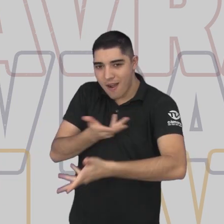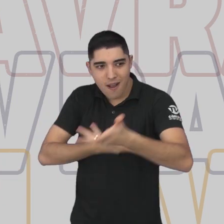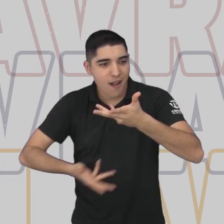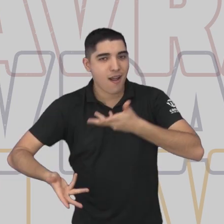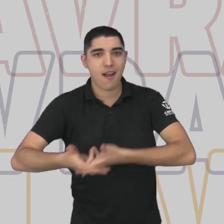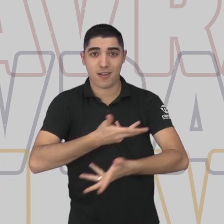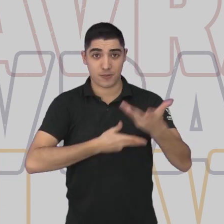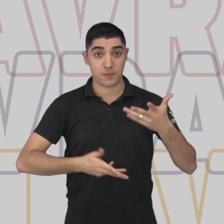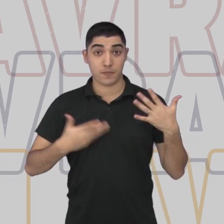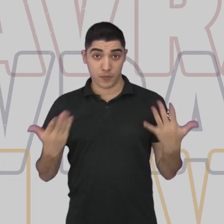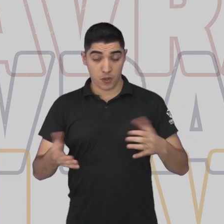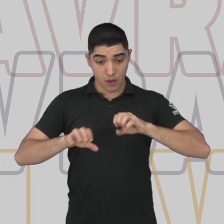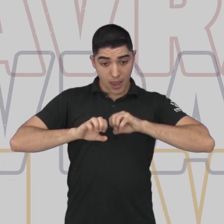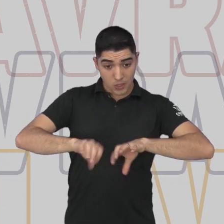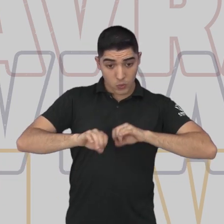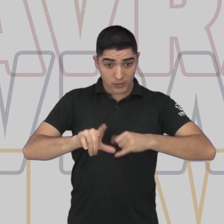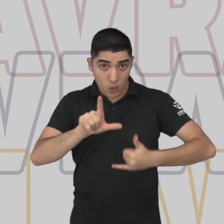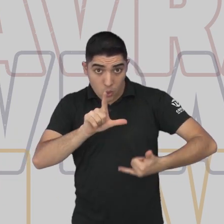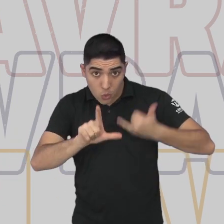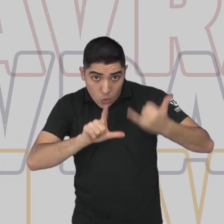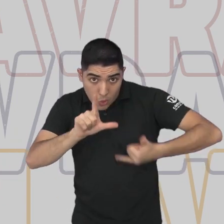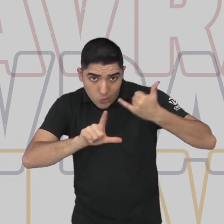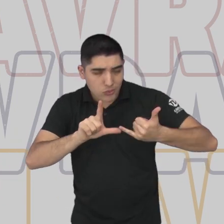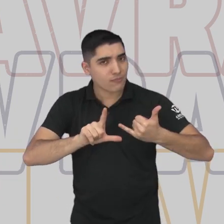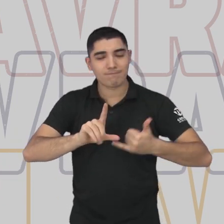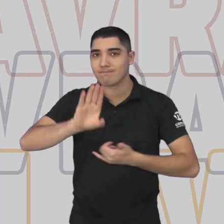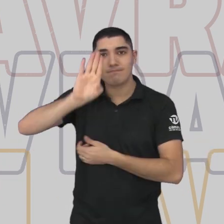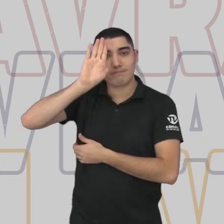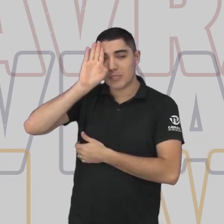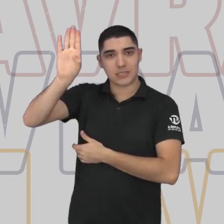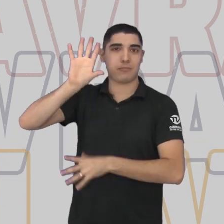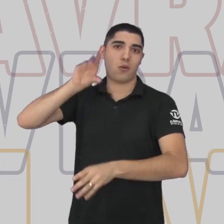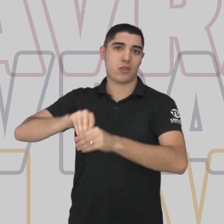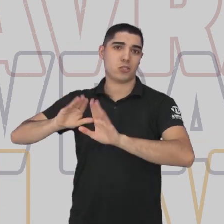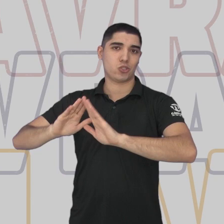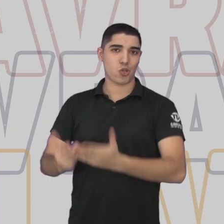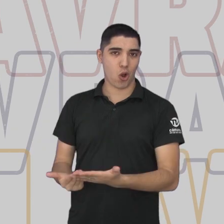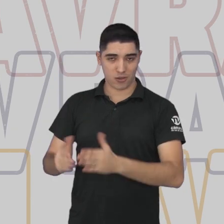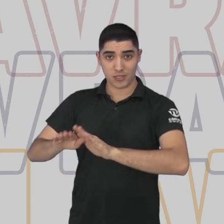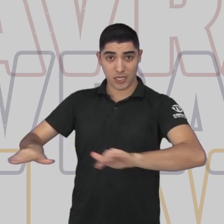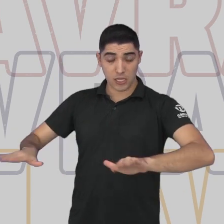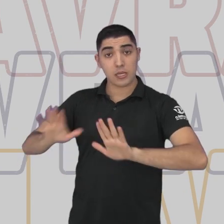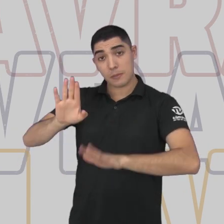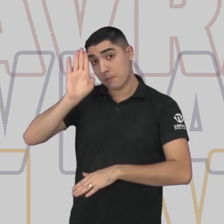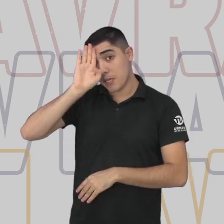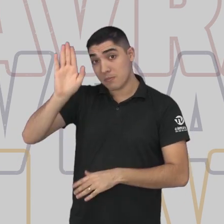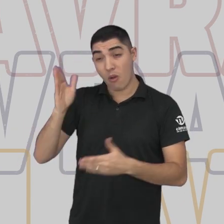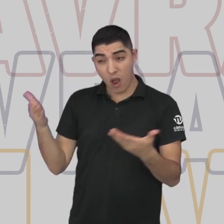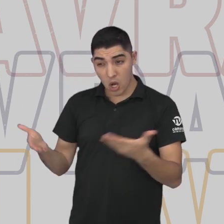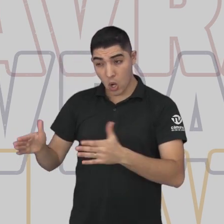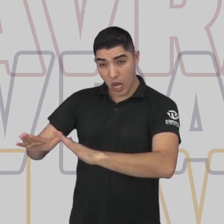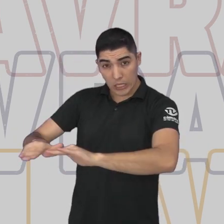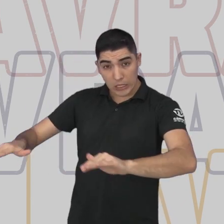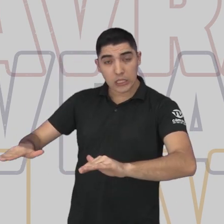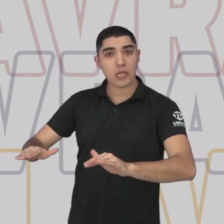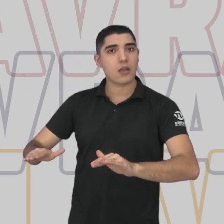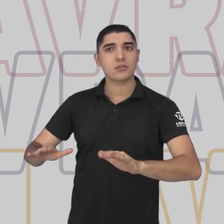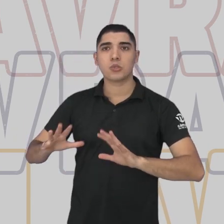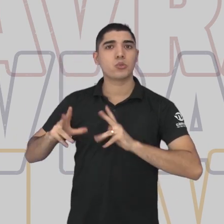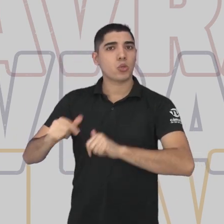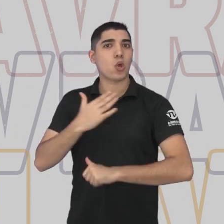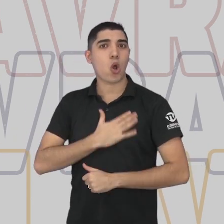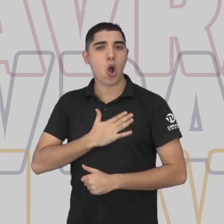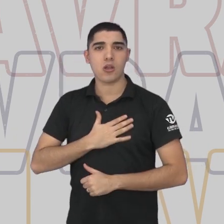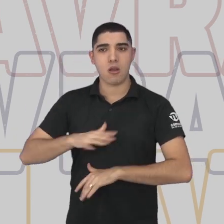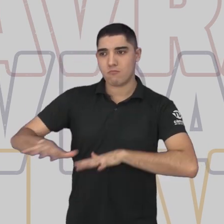Então, a educação lúdica, ela é tudo dentro da escola. Hoje a gente precisa, ainda mais que hoje as crianças são muito